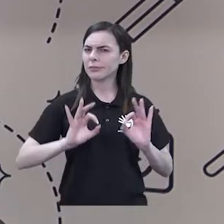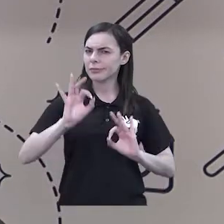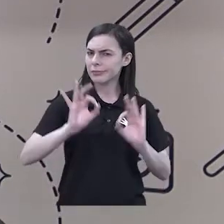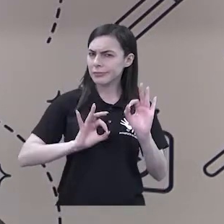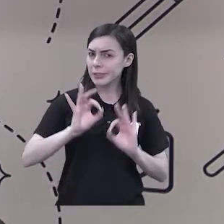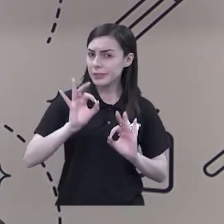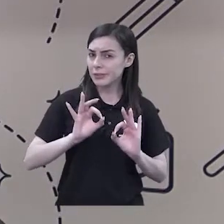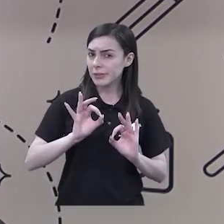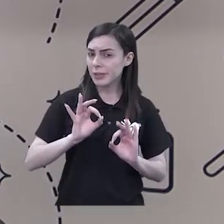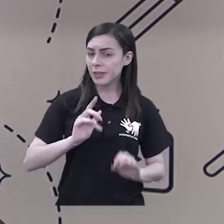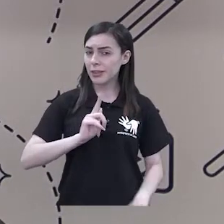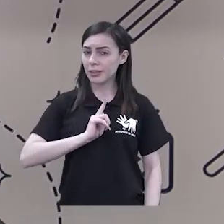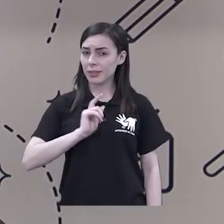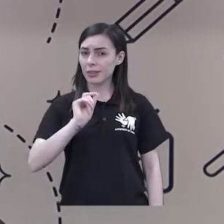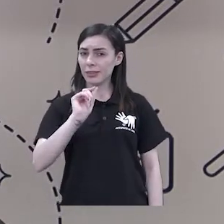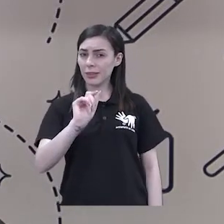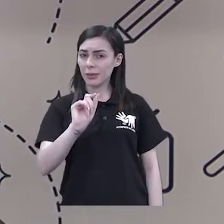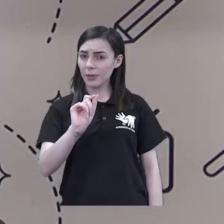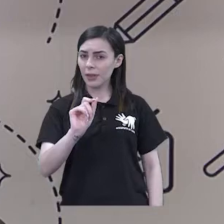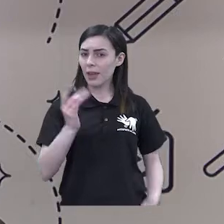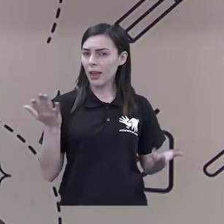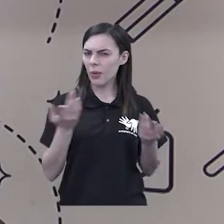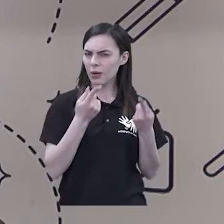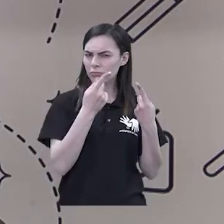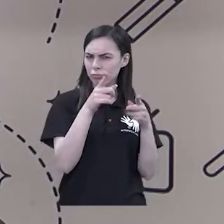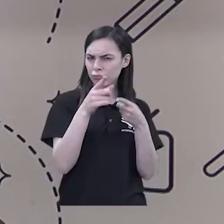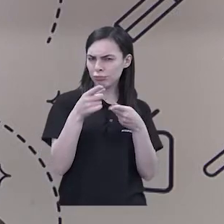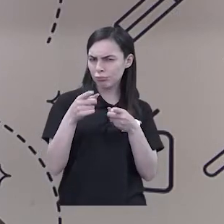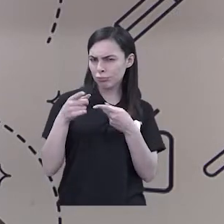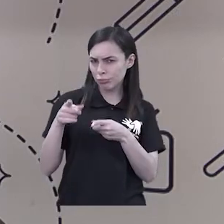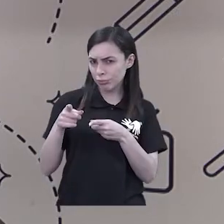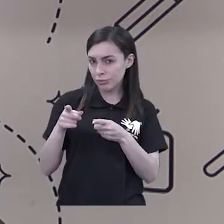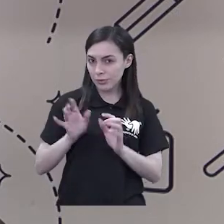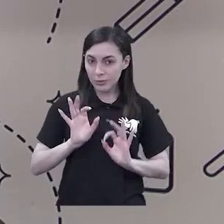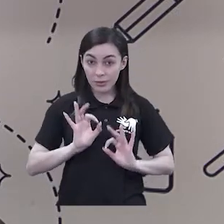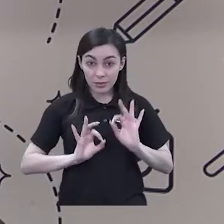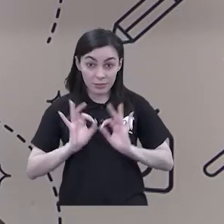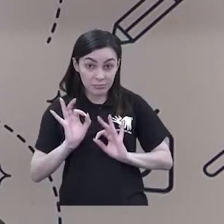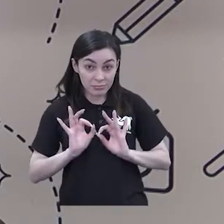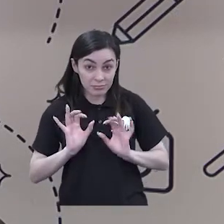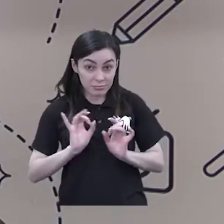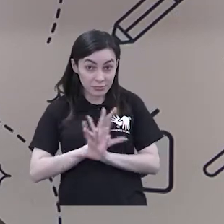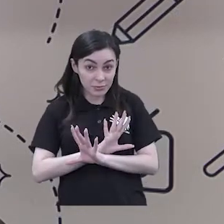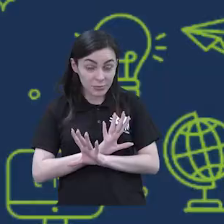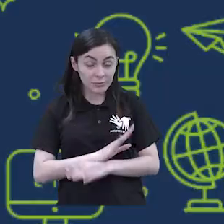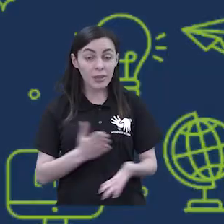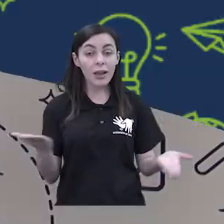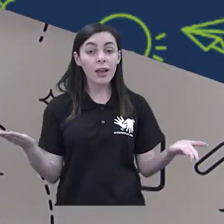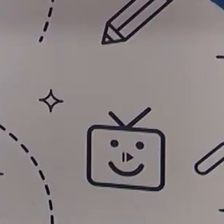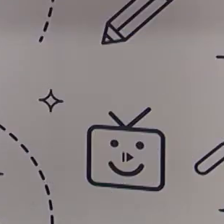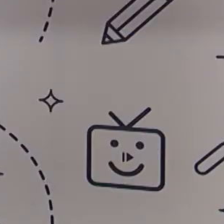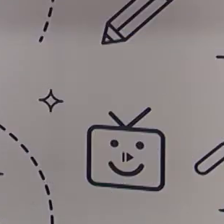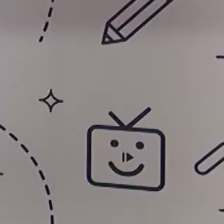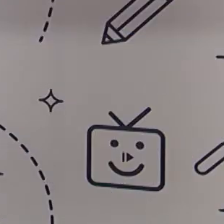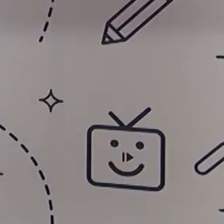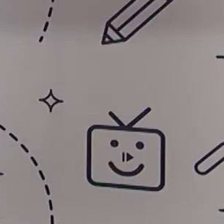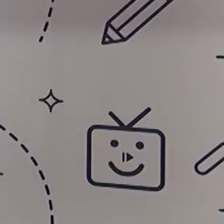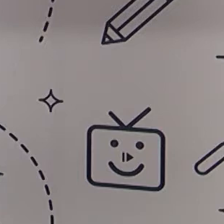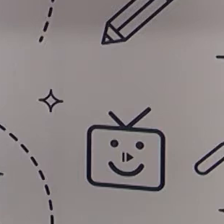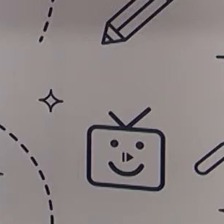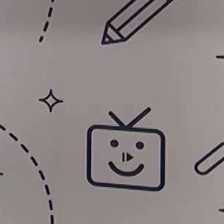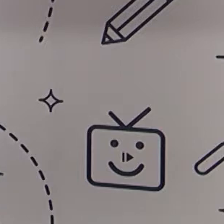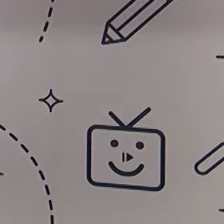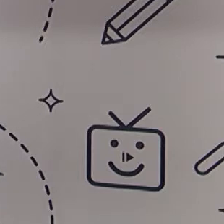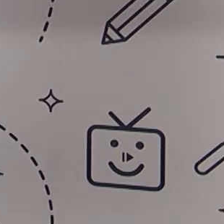preparem, porque nós vamos ter uma chuva de desafios. Estão preparados? E para fazer este momento